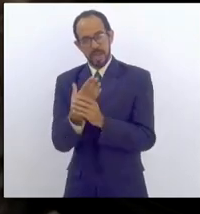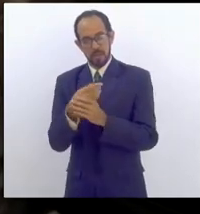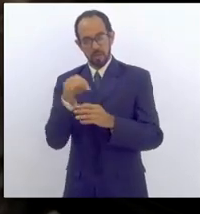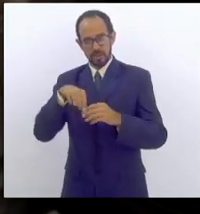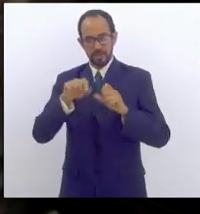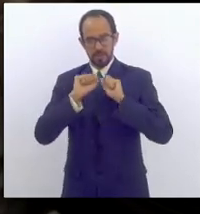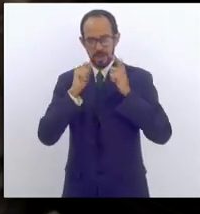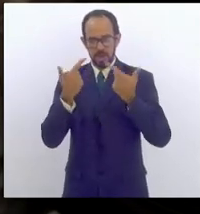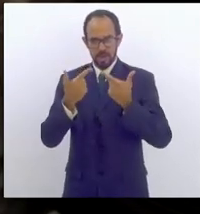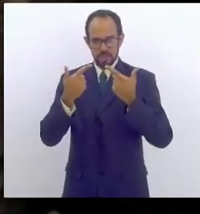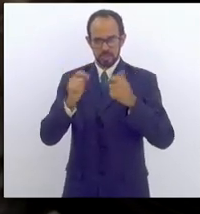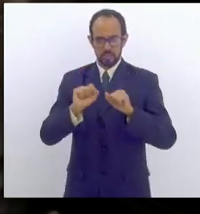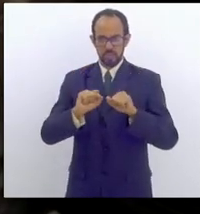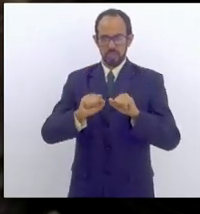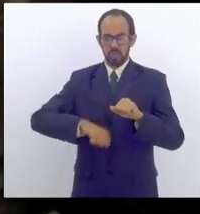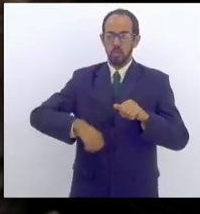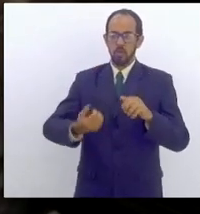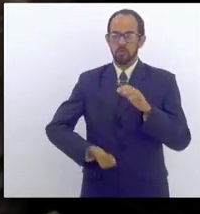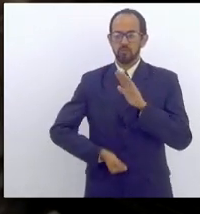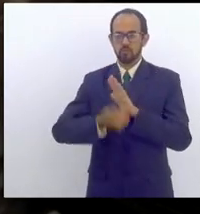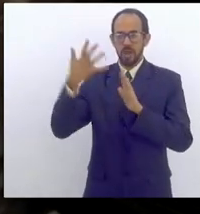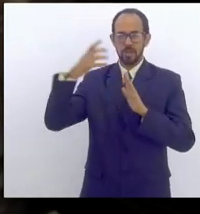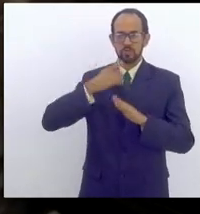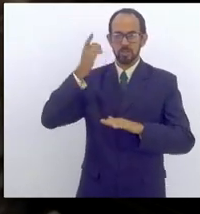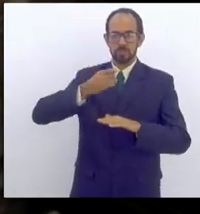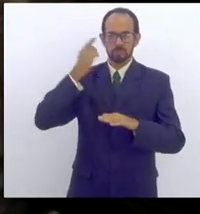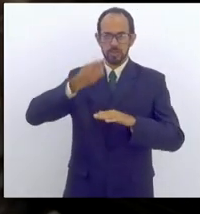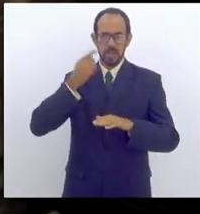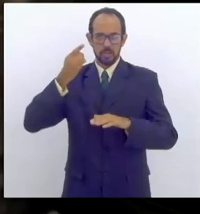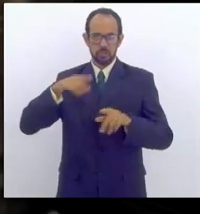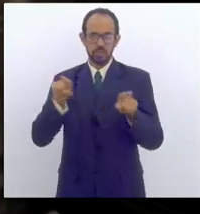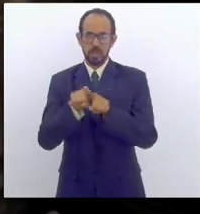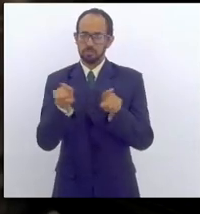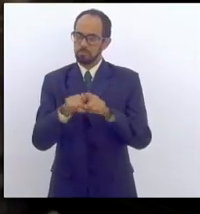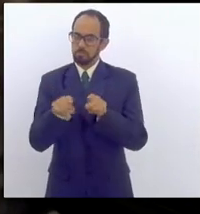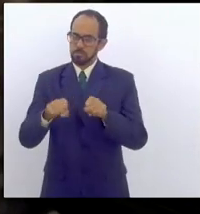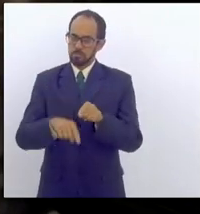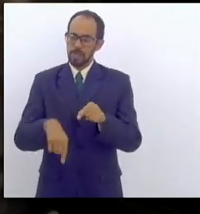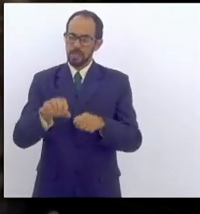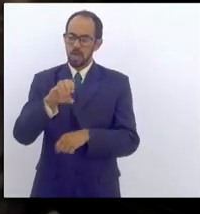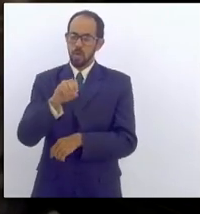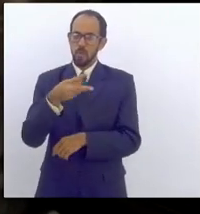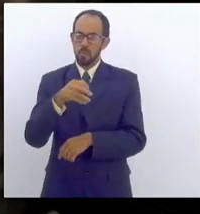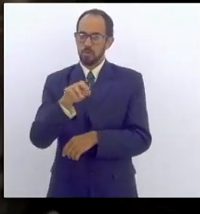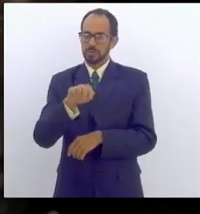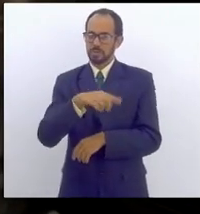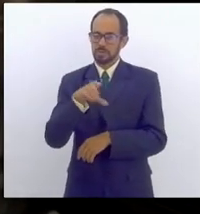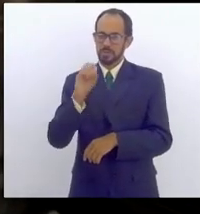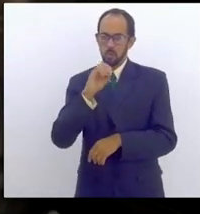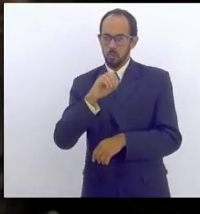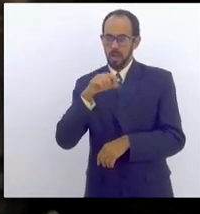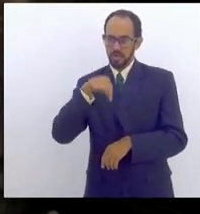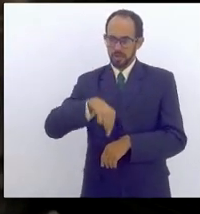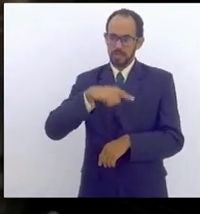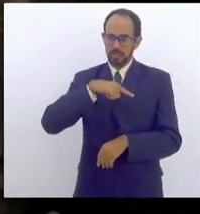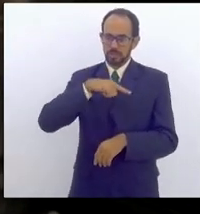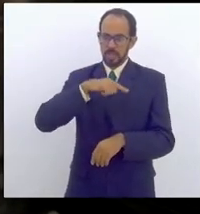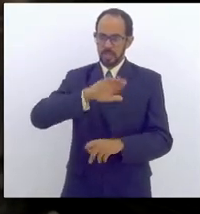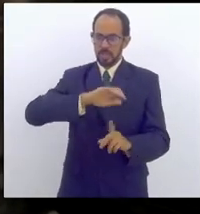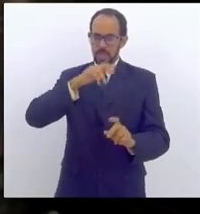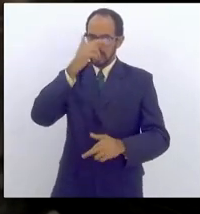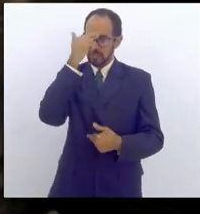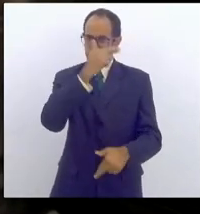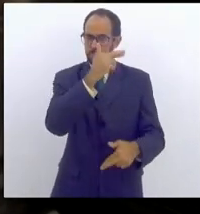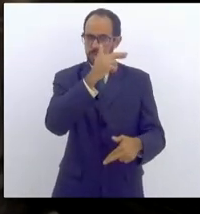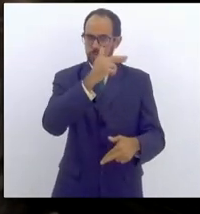deputadas da oposição e da situação. Então, aqui, há respeito ao parlamento. Aqui, há